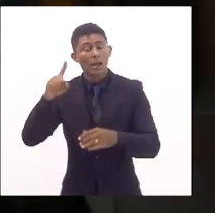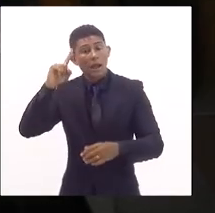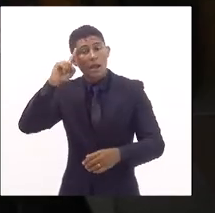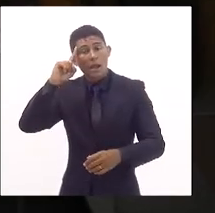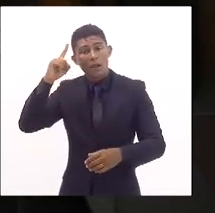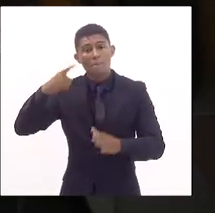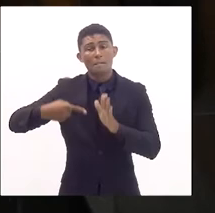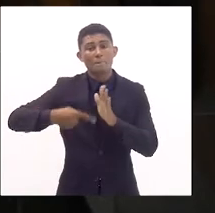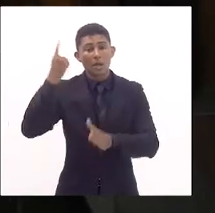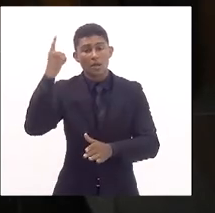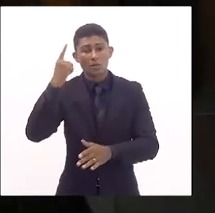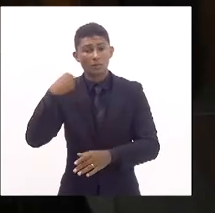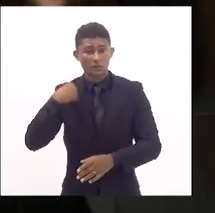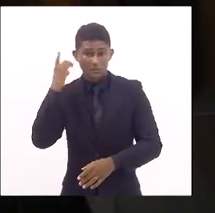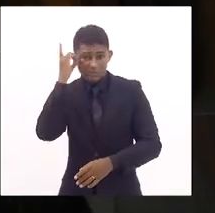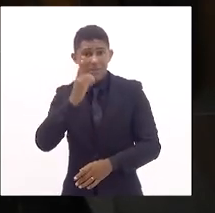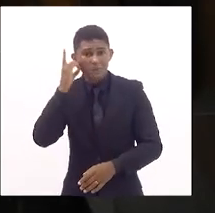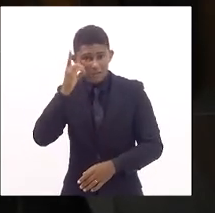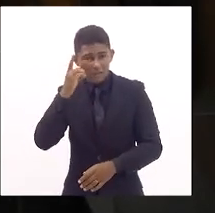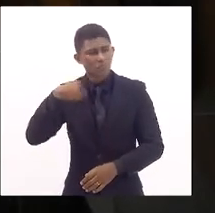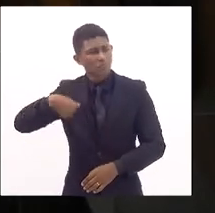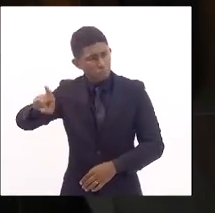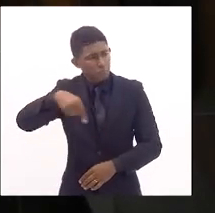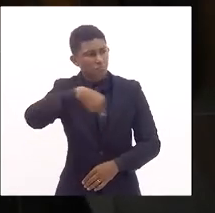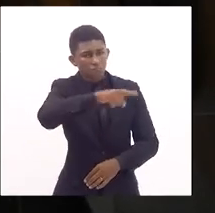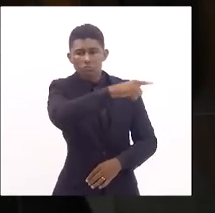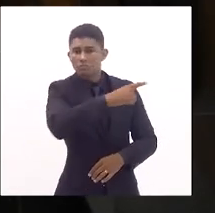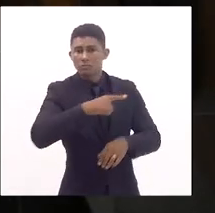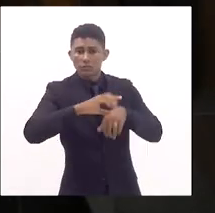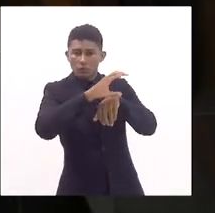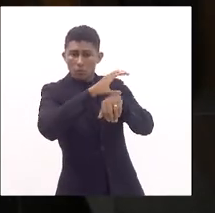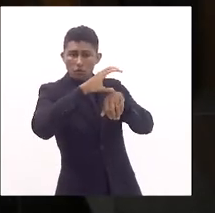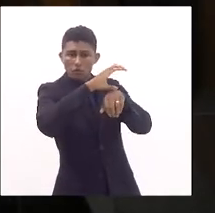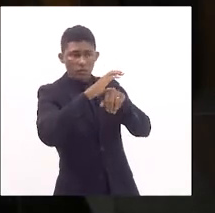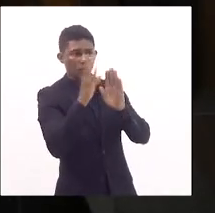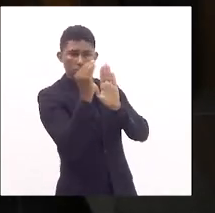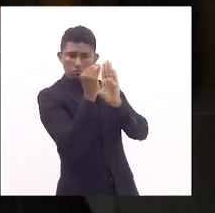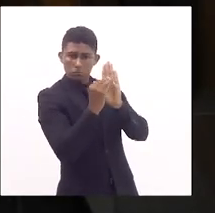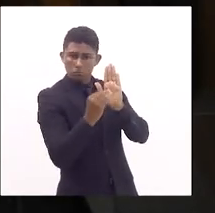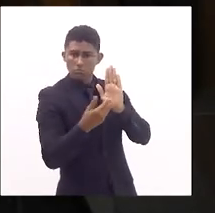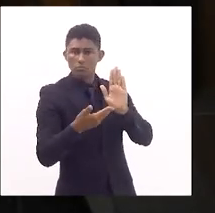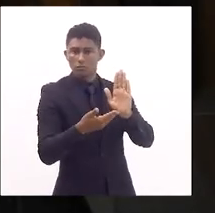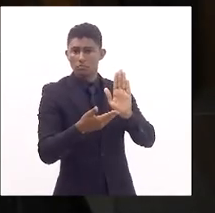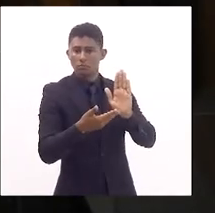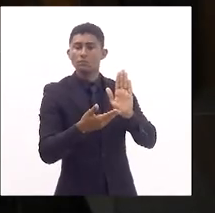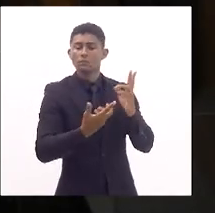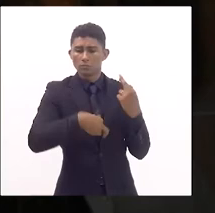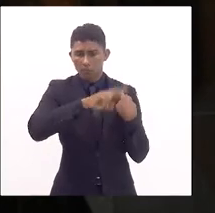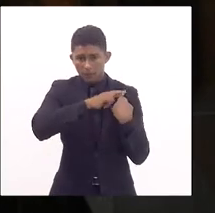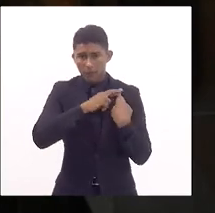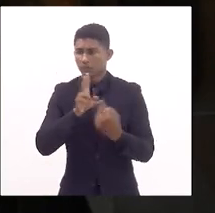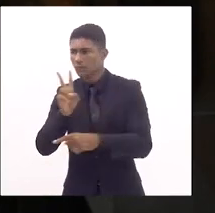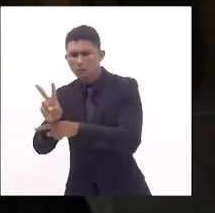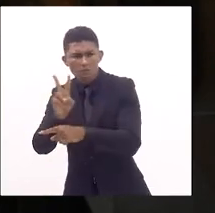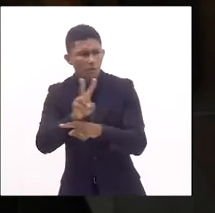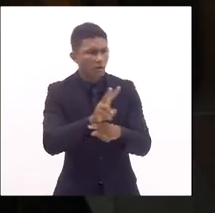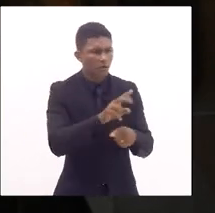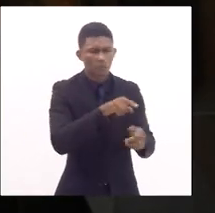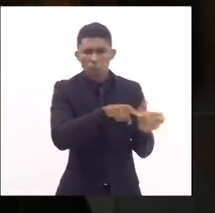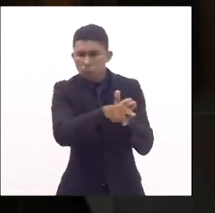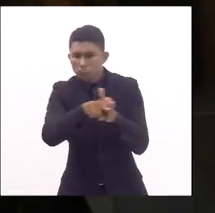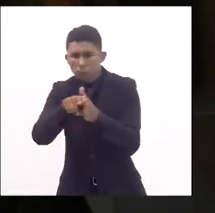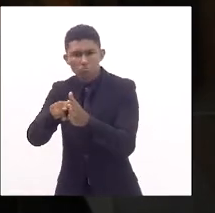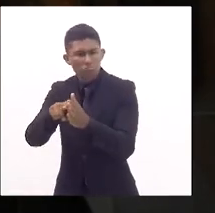Afinal de conta é uma prerrogativa garantida pela constituição fiscalizar cobrar denunciar